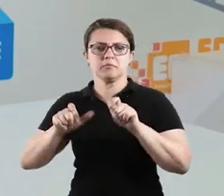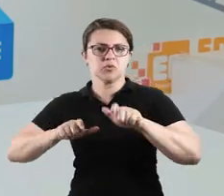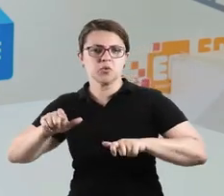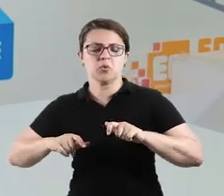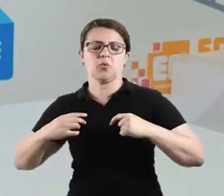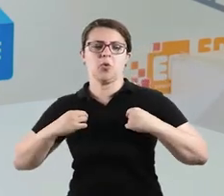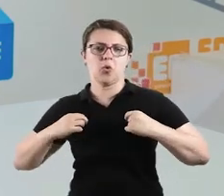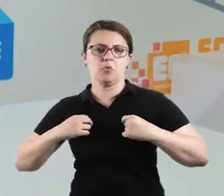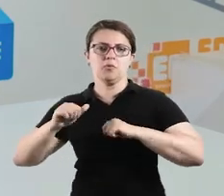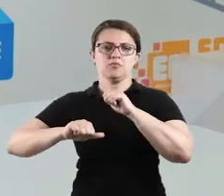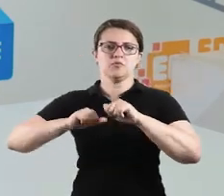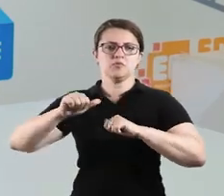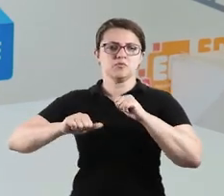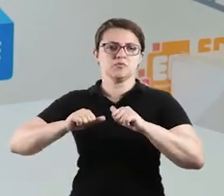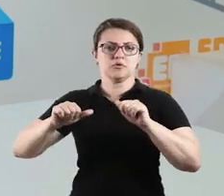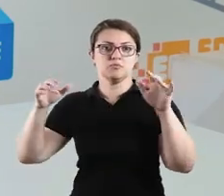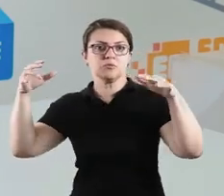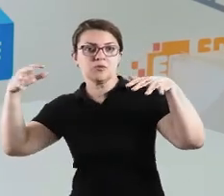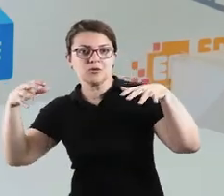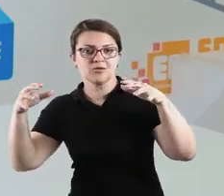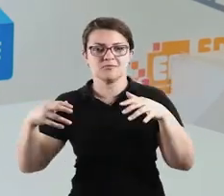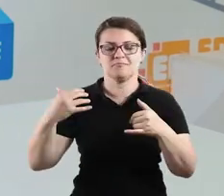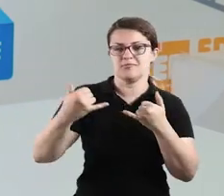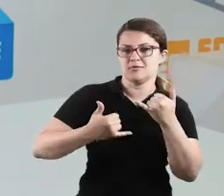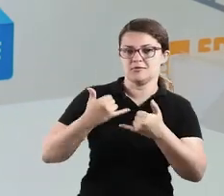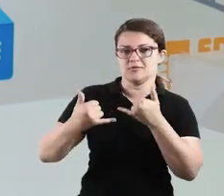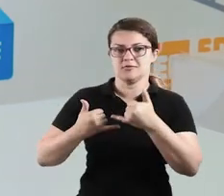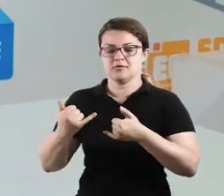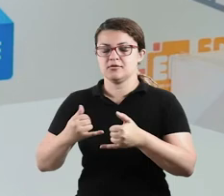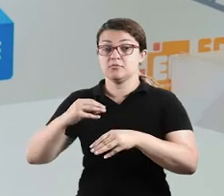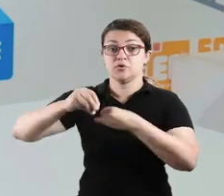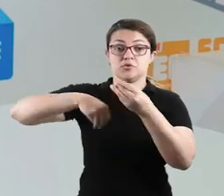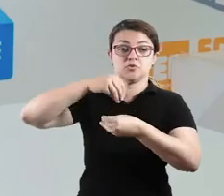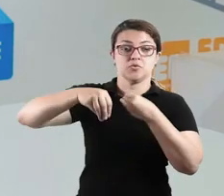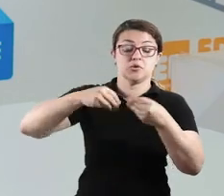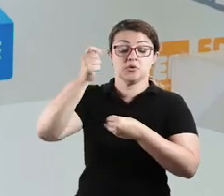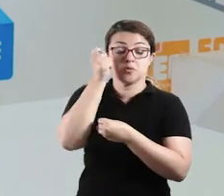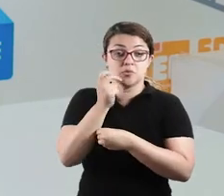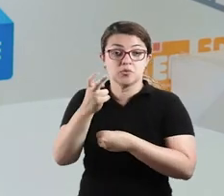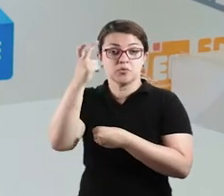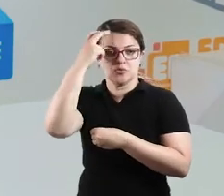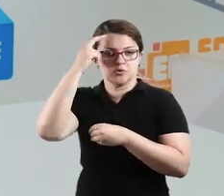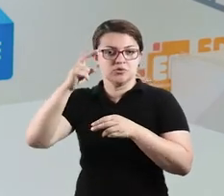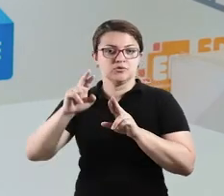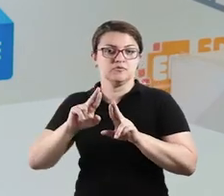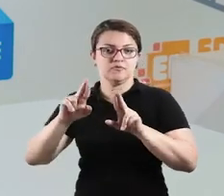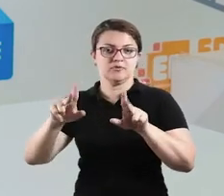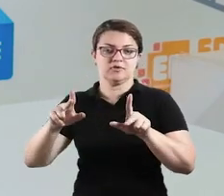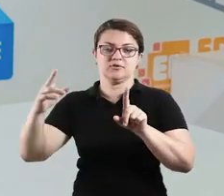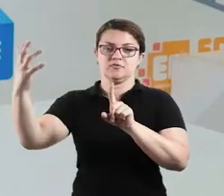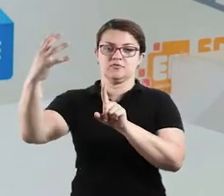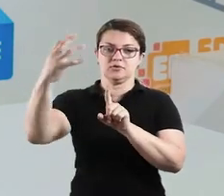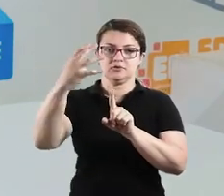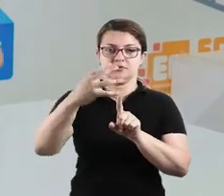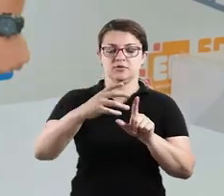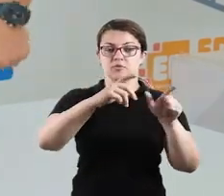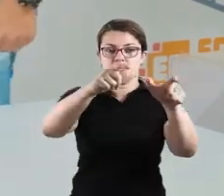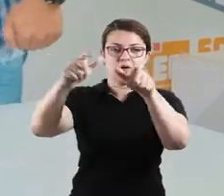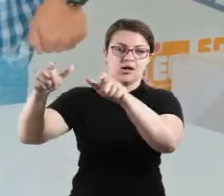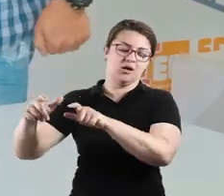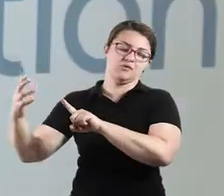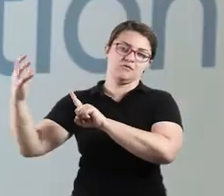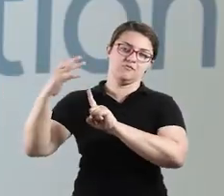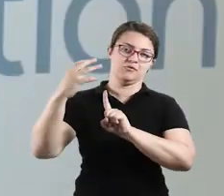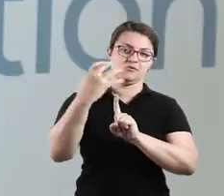se fantasia e vai lá se divertir. O que é legal é que a gente mistura um pouco as culturas de diferentes lugares. Tudo bem? Próxima